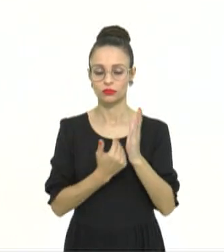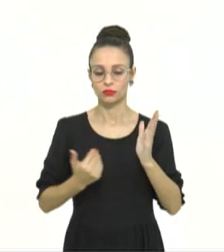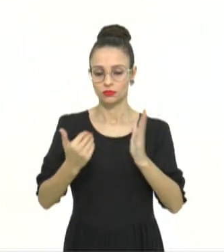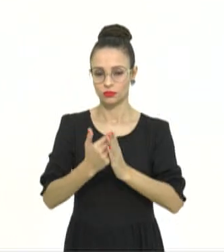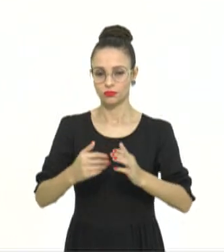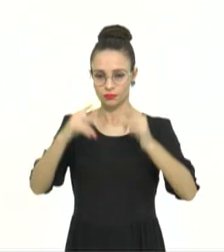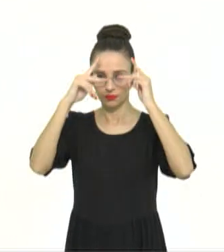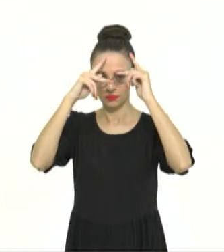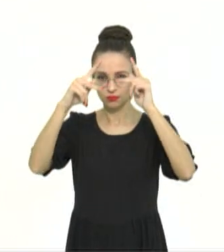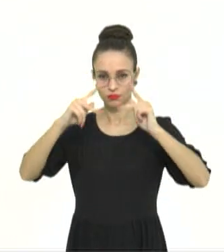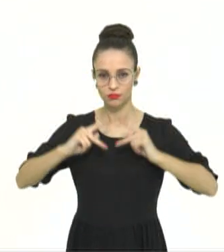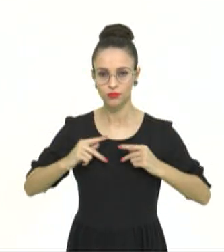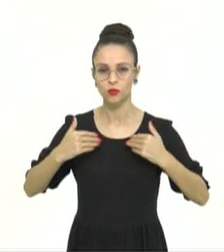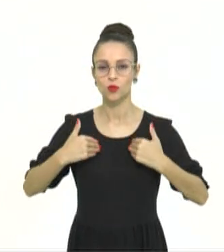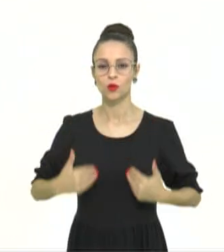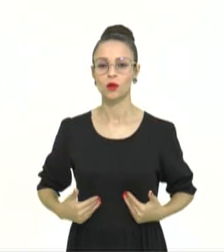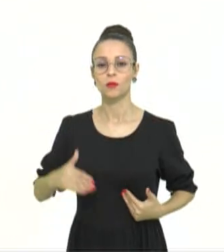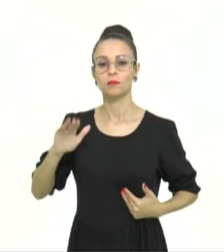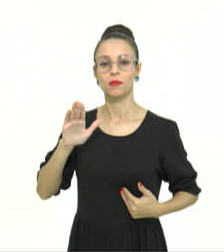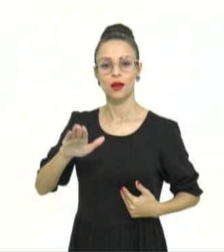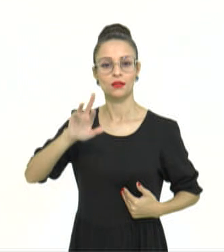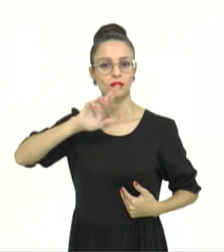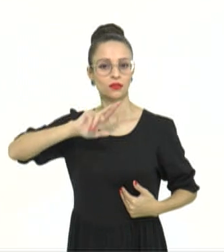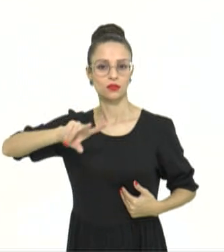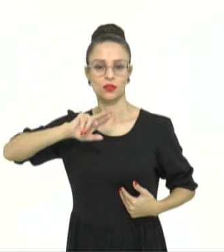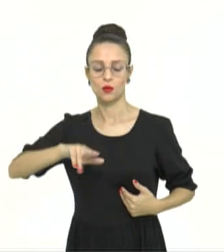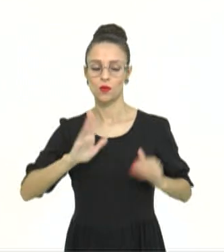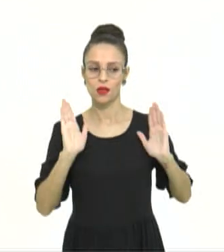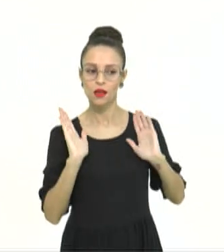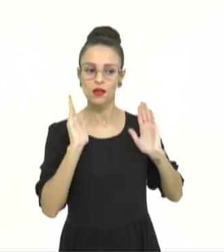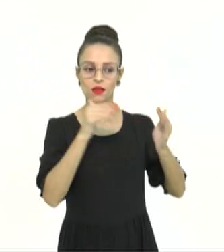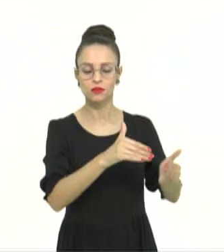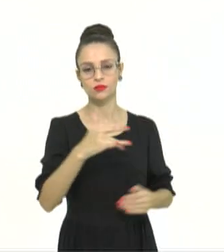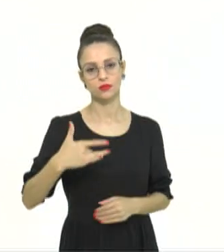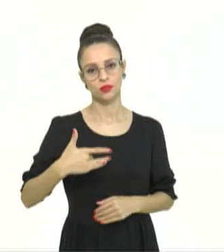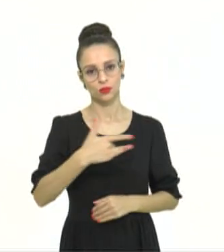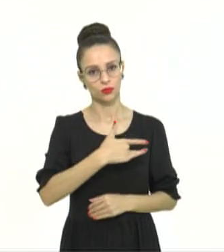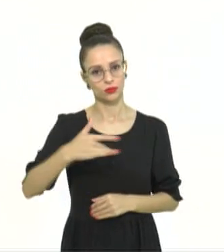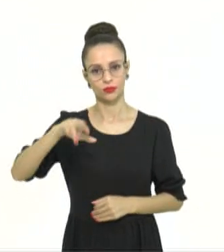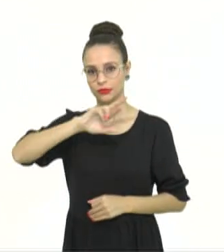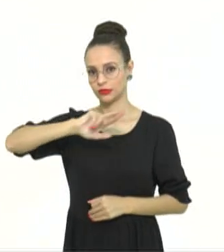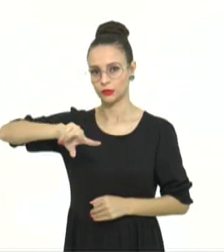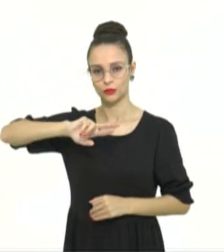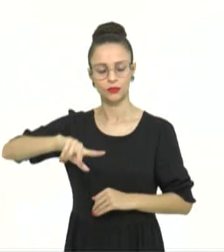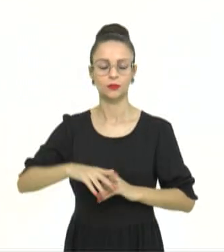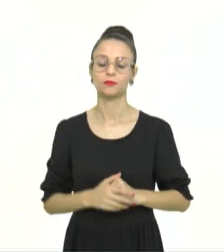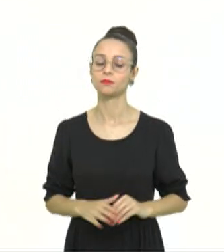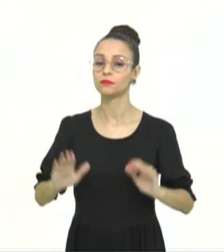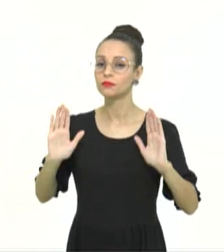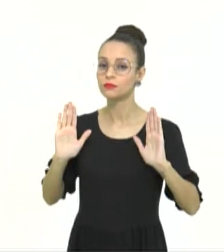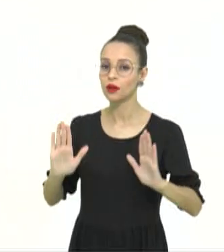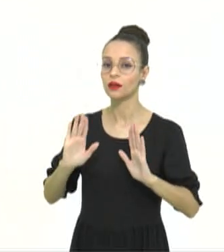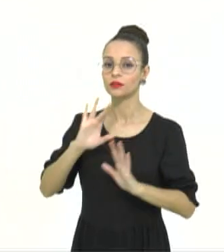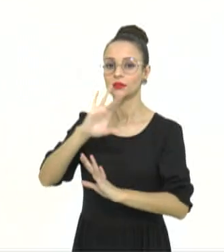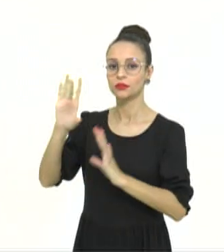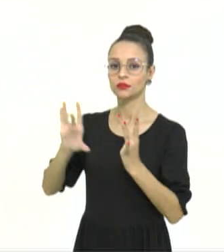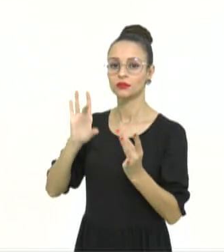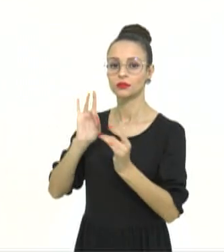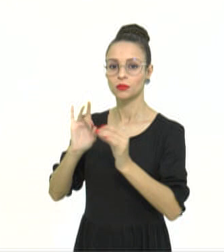corpo, não exatamente no sentido da saúde, como a gente já citou aqui, mas particularmente no